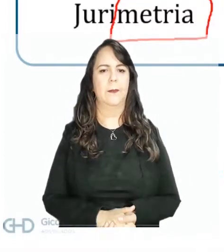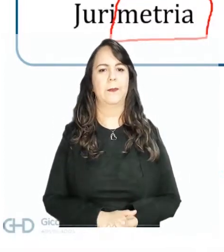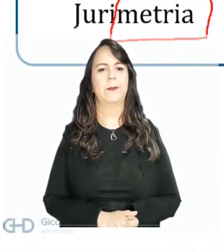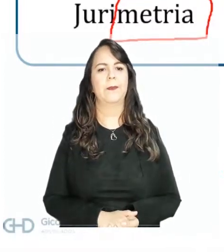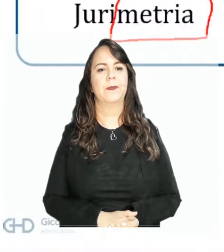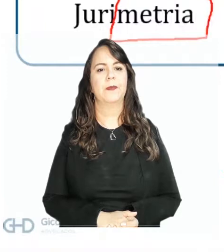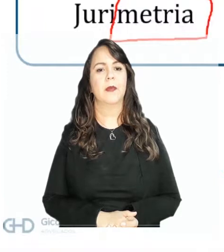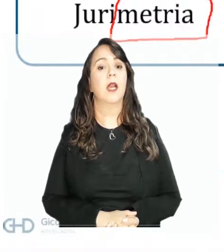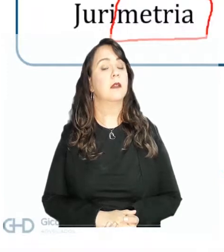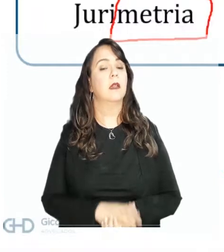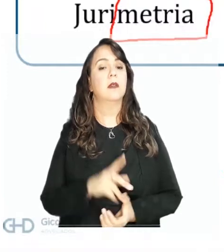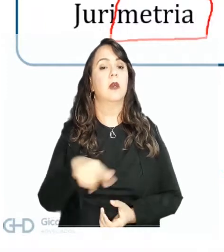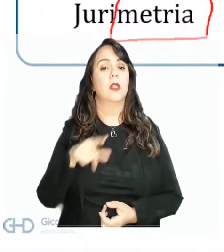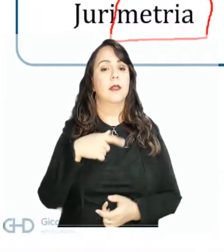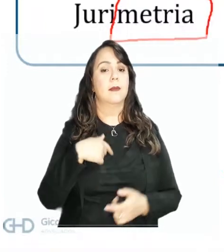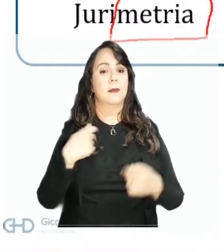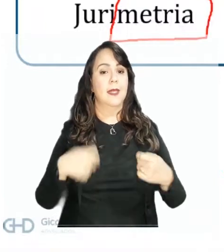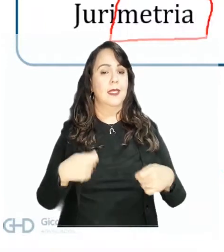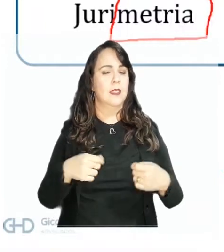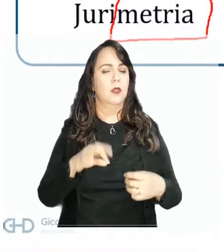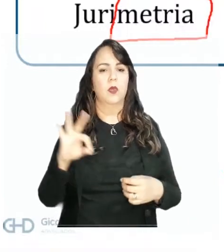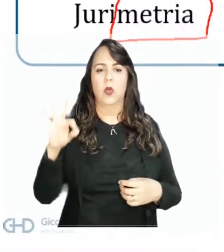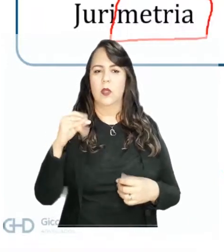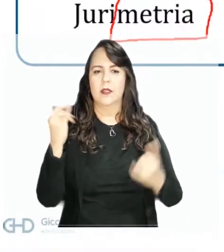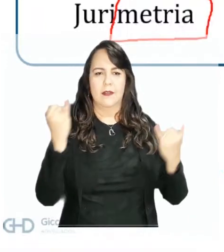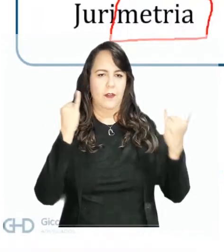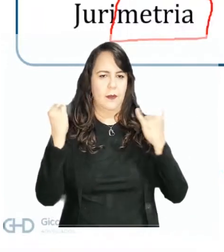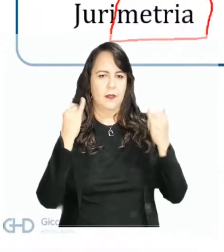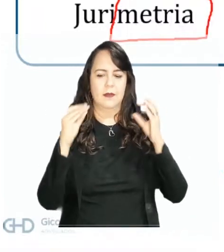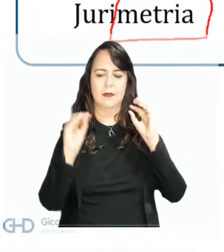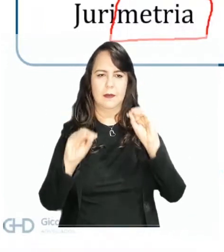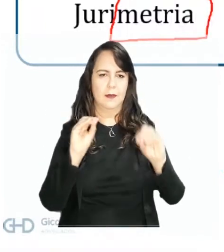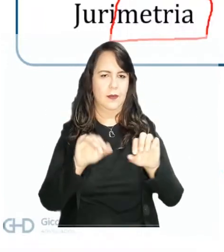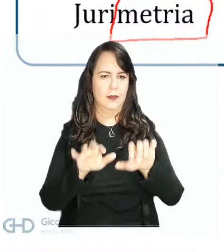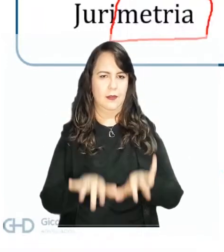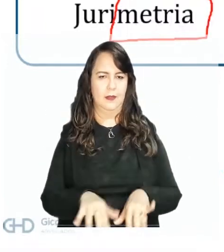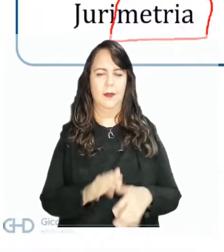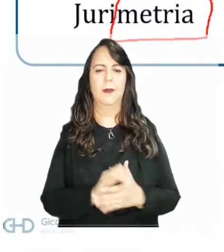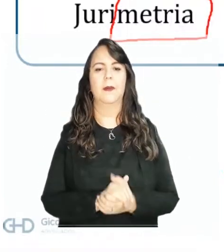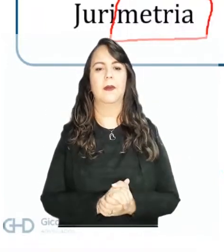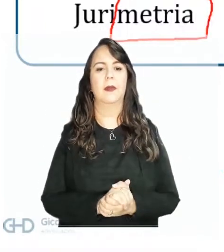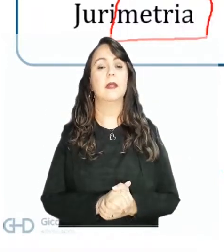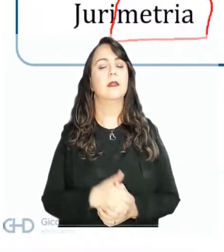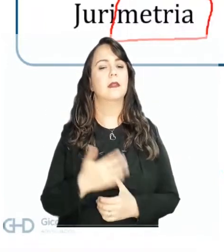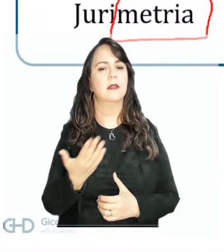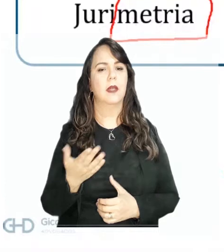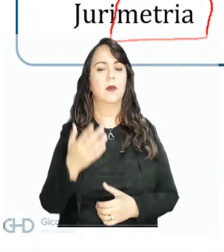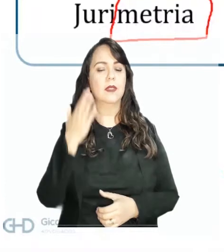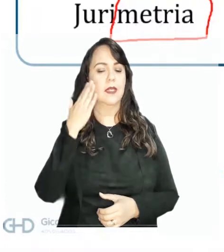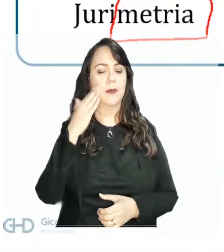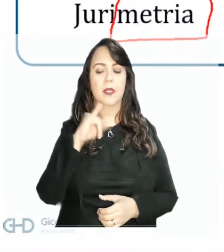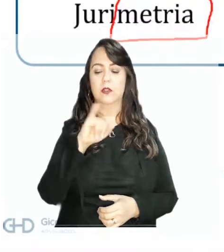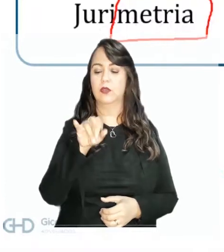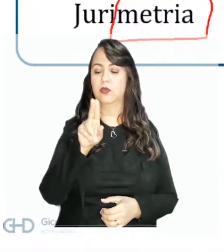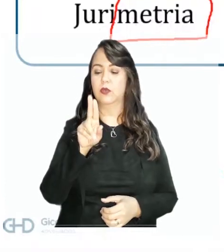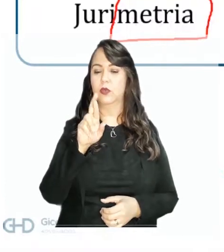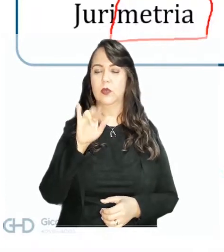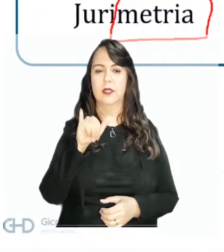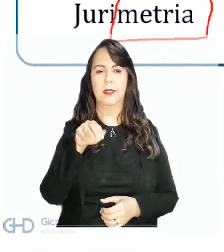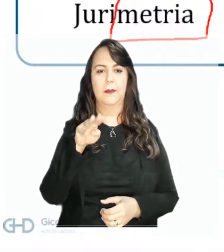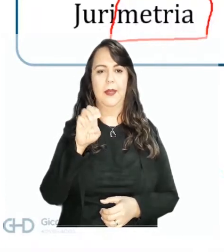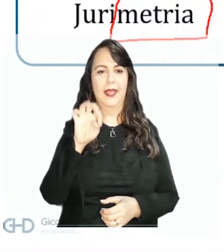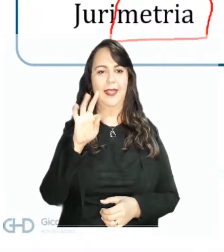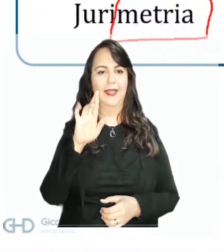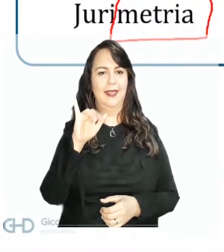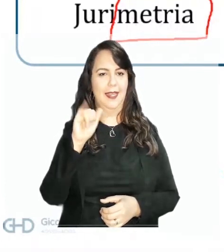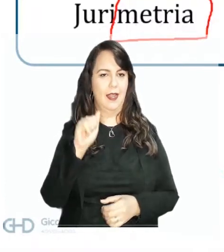ferramentas. Então, nesse sentido, tanto a jurimetria quanto a análise econômica do direito são extremamente úteis, tanto para